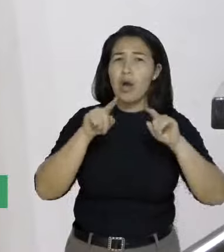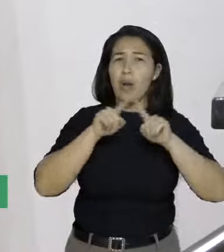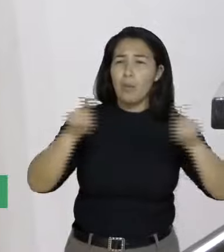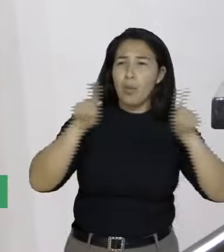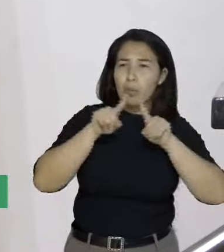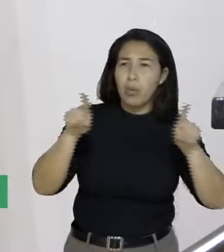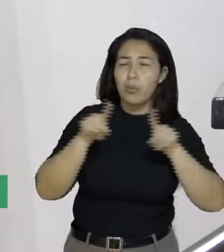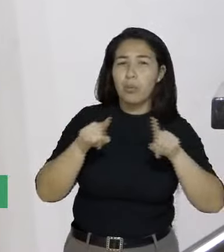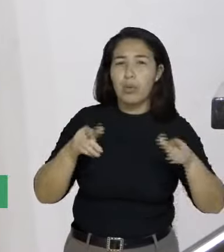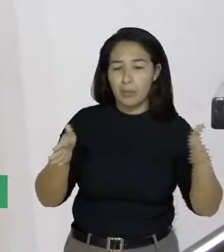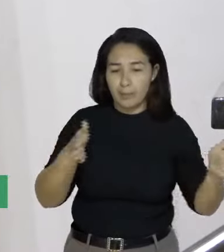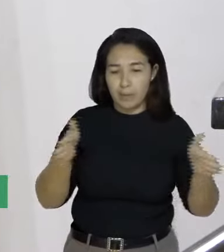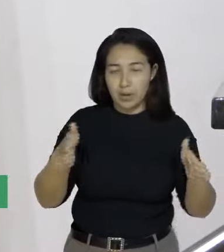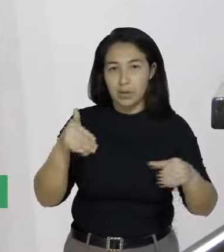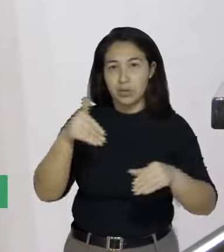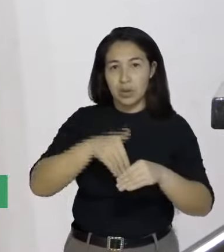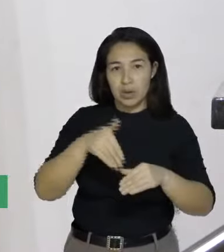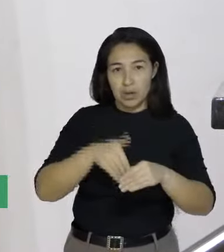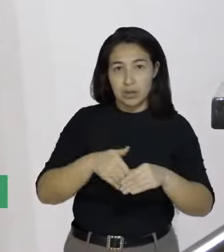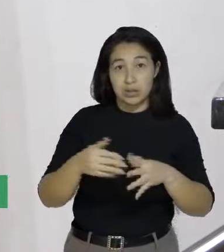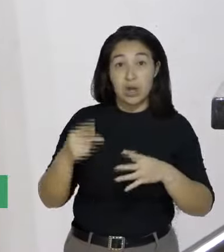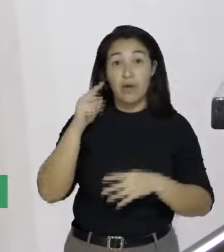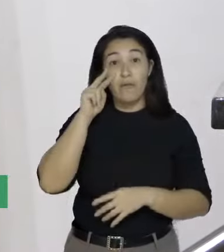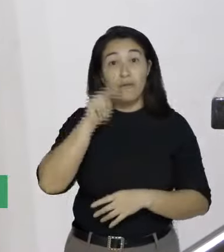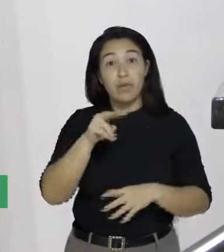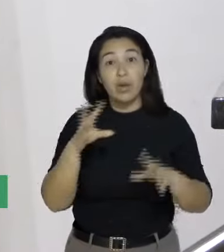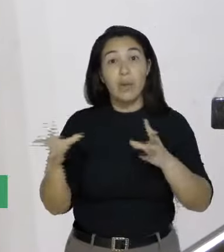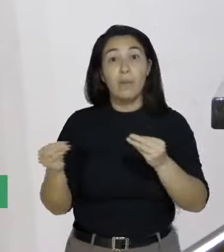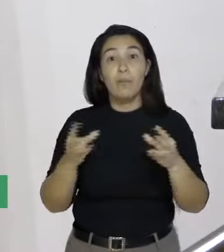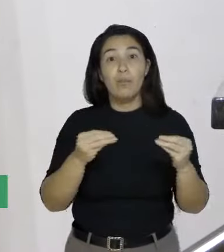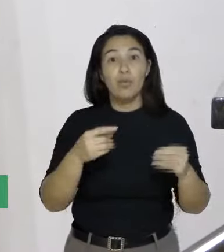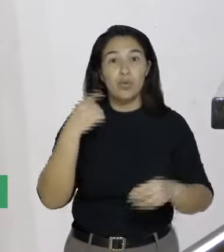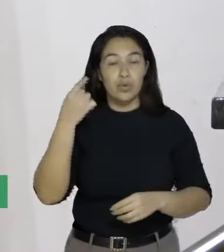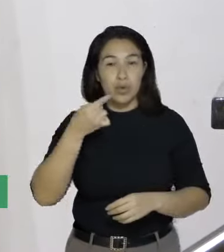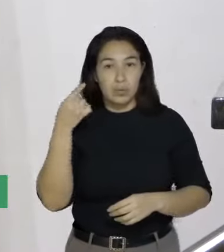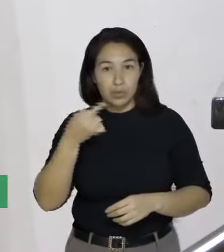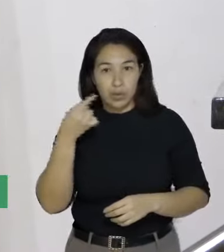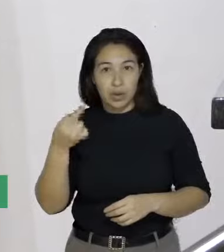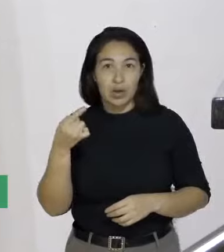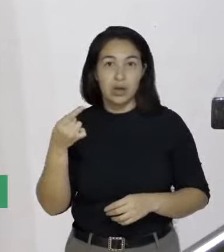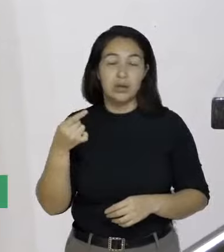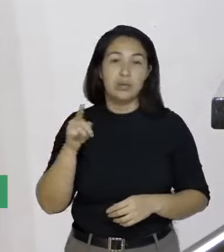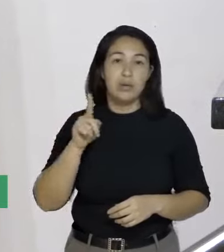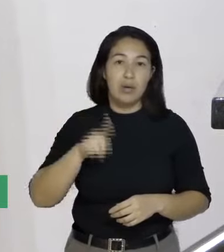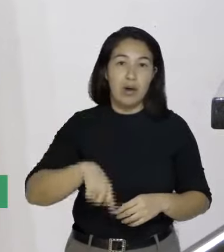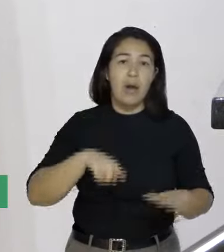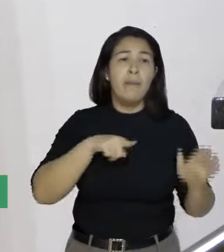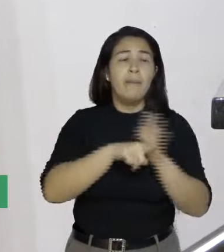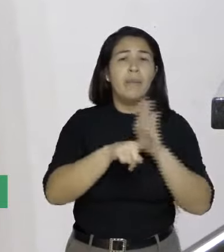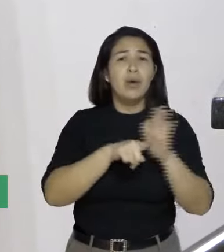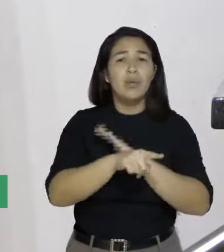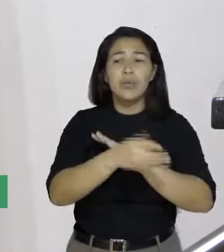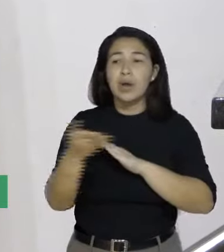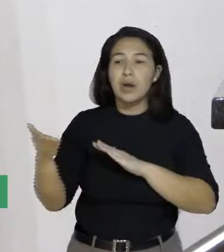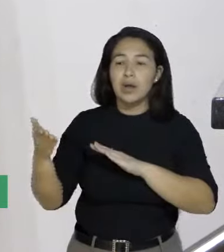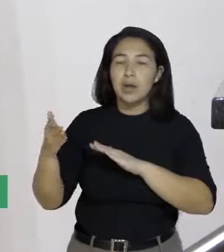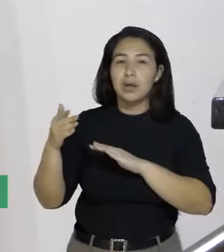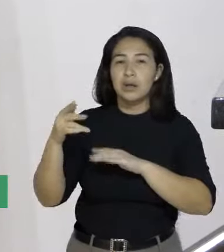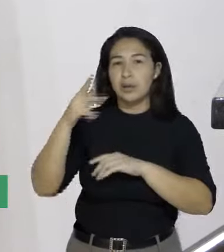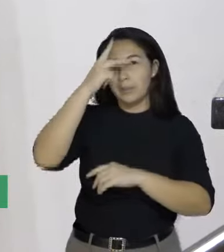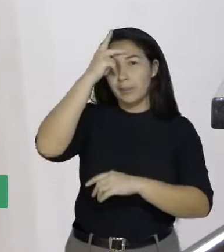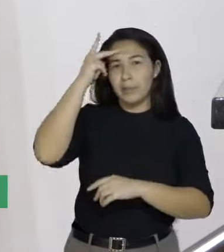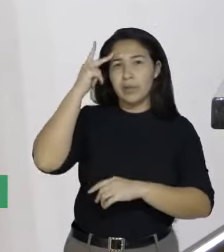a eleição eu vi muitos deputados aqui na época em que eram candidatos sendo indagados pelos seus eleitores nas suas redes sociais